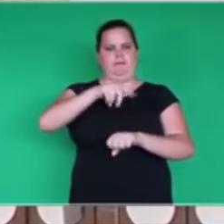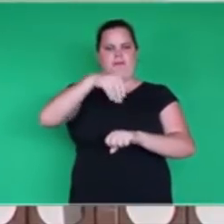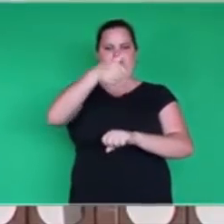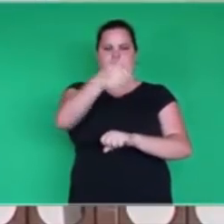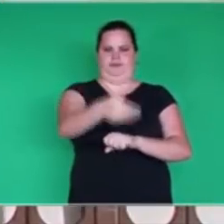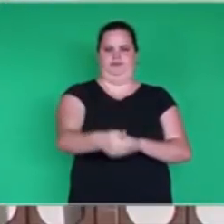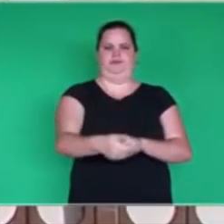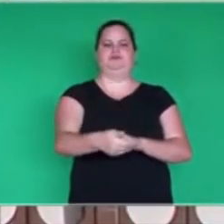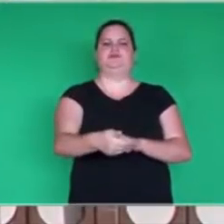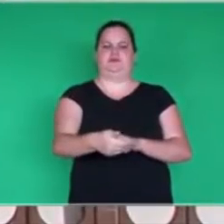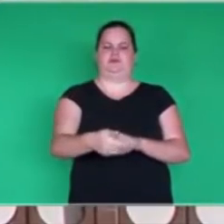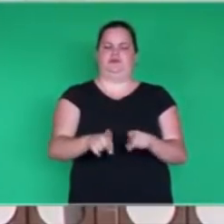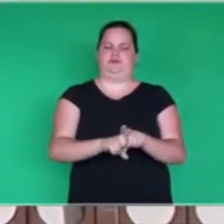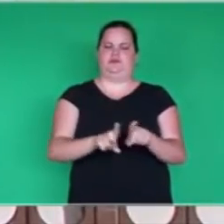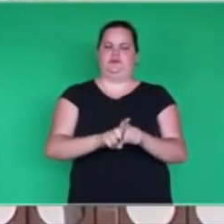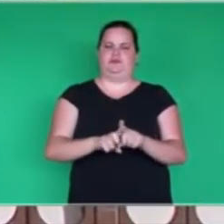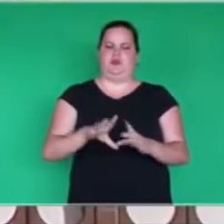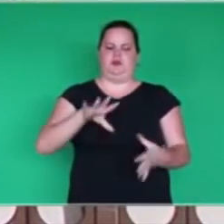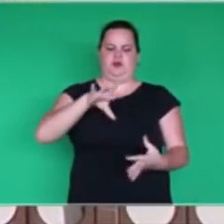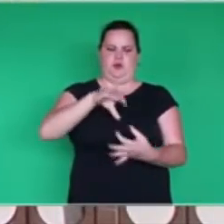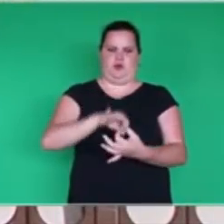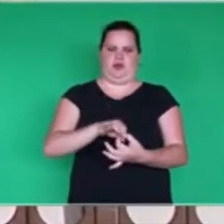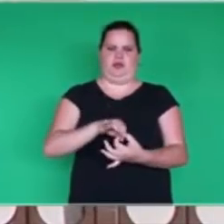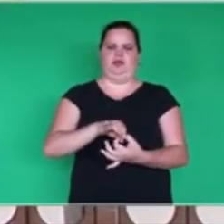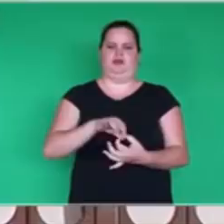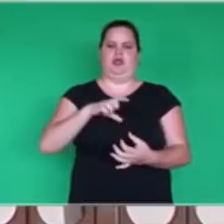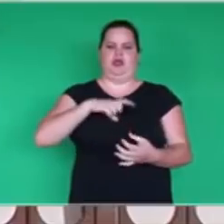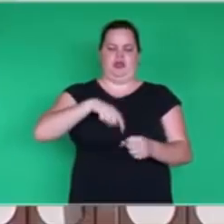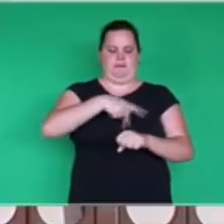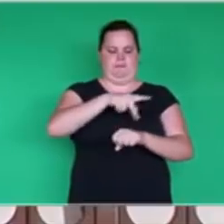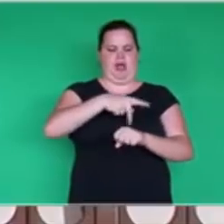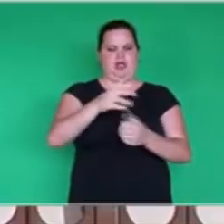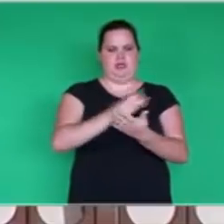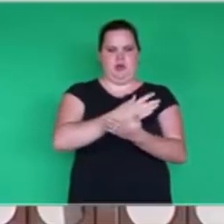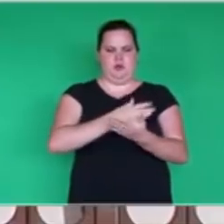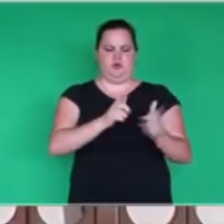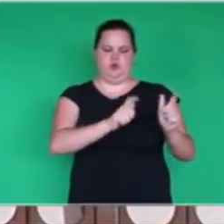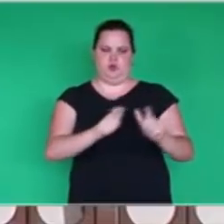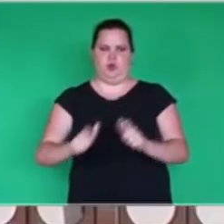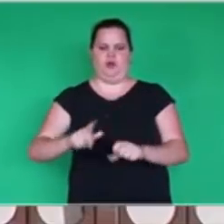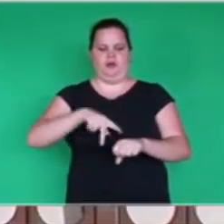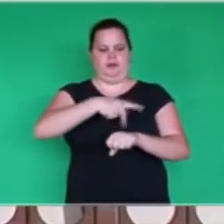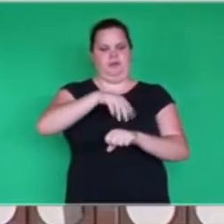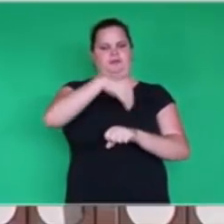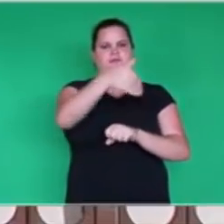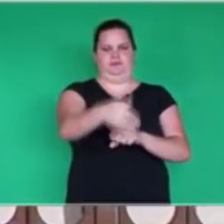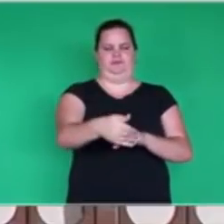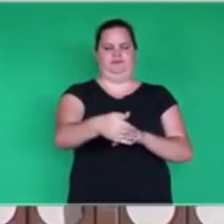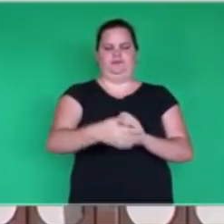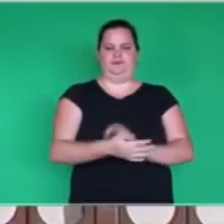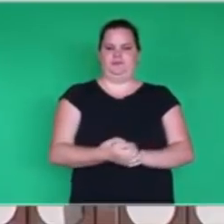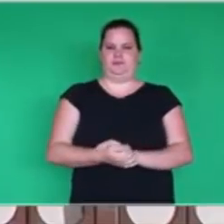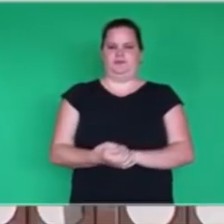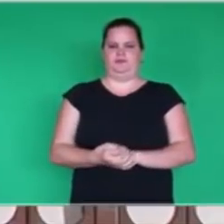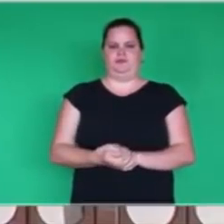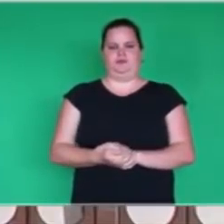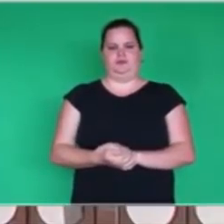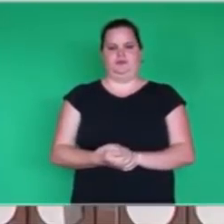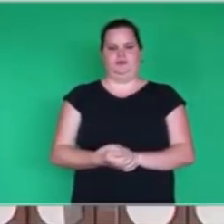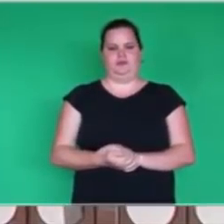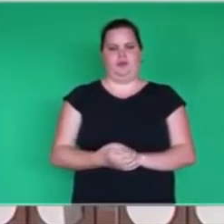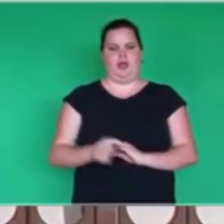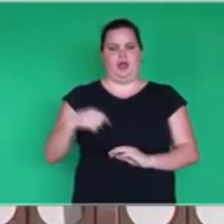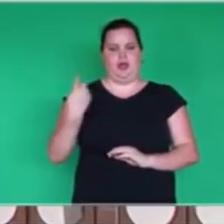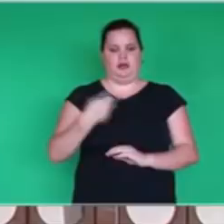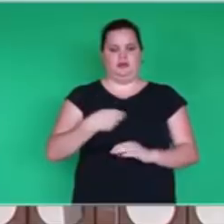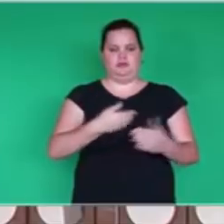com o exterior. Alguns países, alguns locais que não, fora do Brasil. Mas a nossa